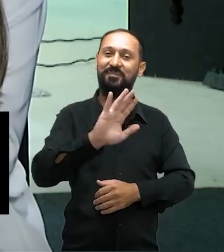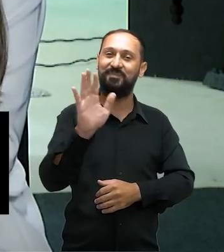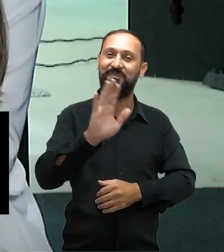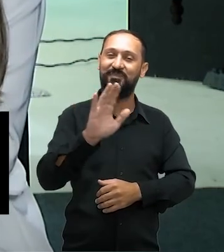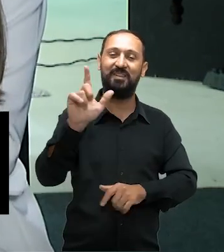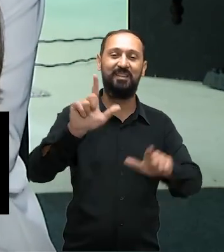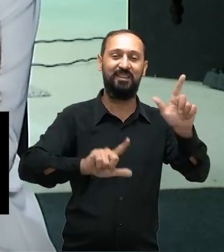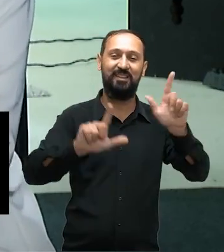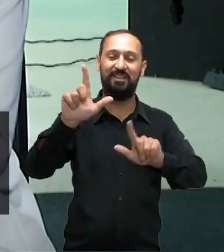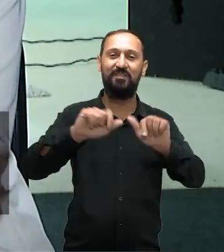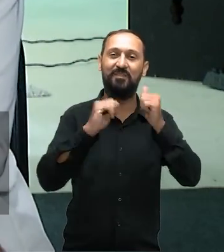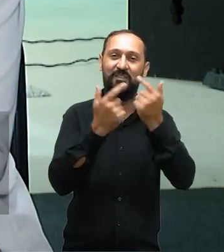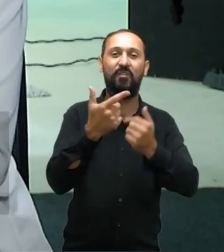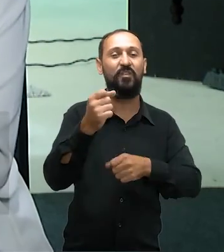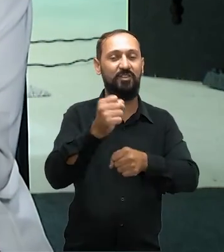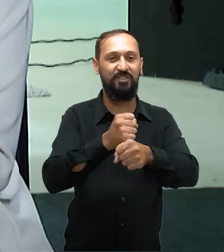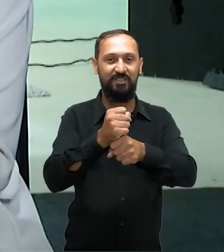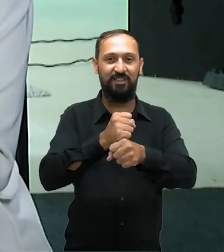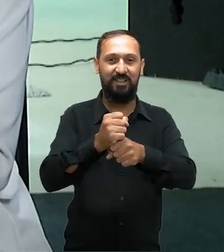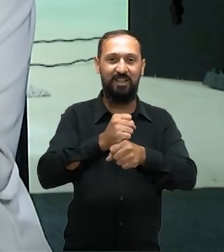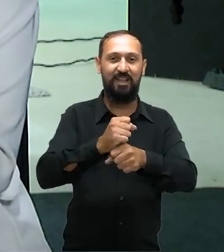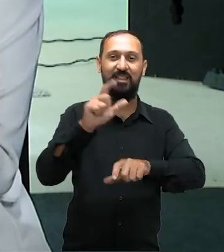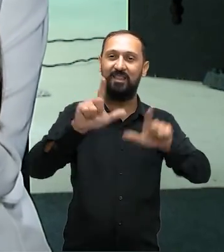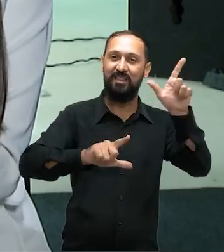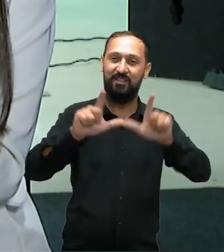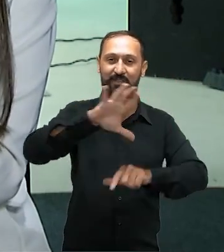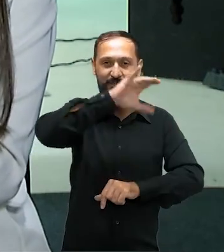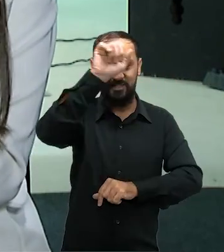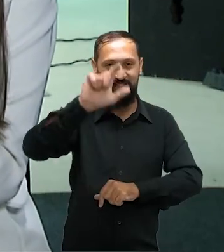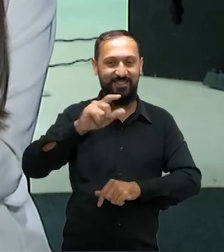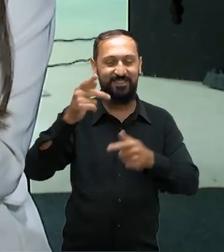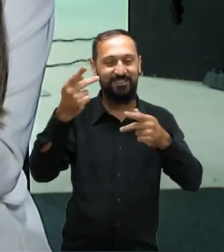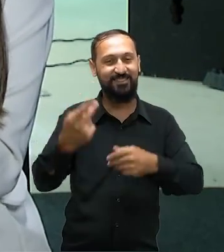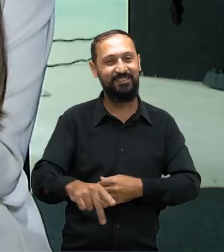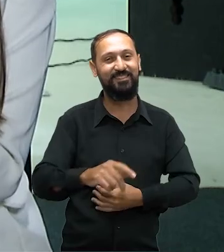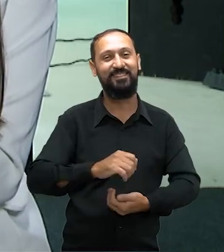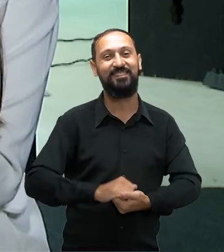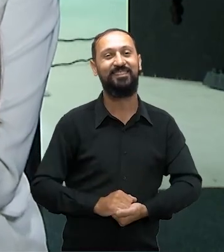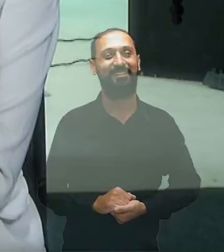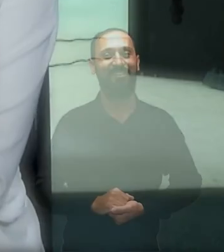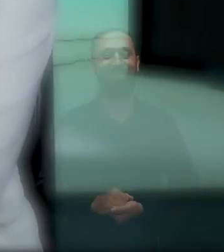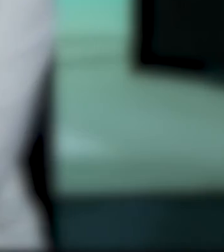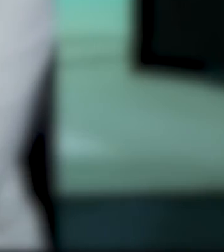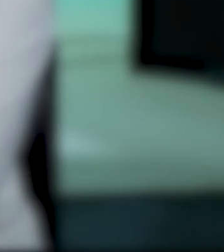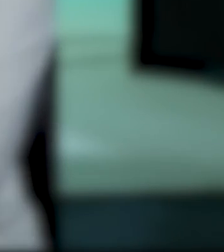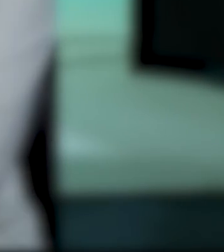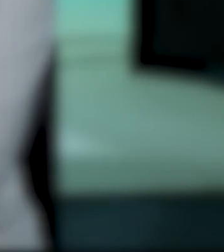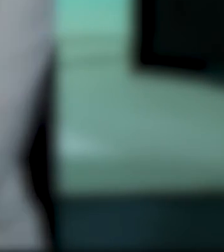próximo encontro. TV Alemes, 20 anos. A TV da gente. GNS.